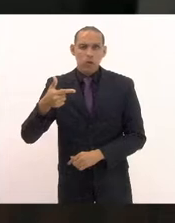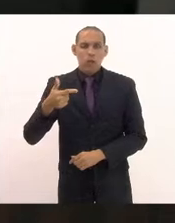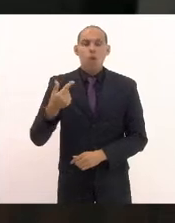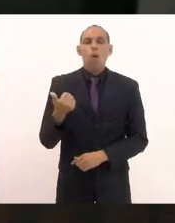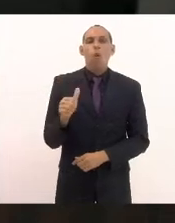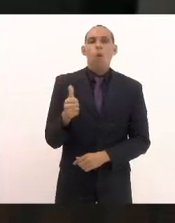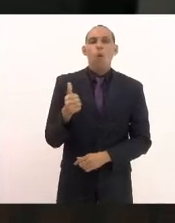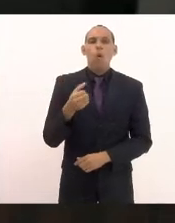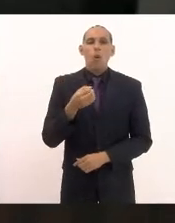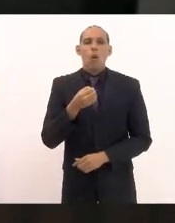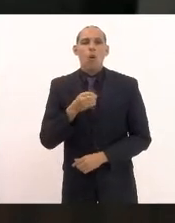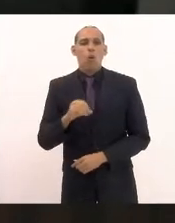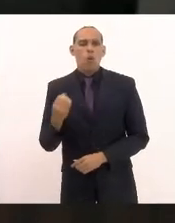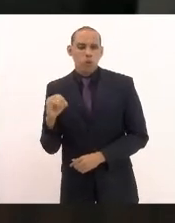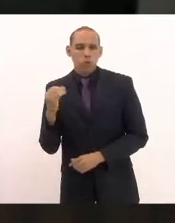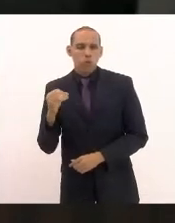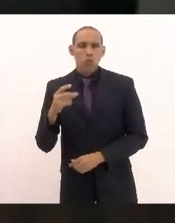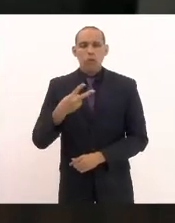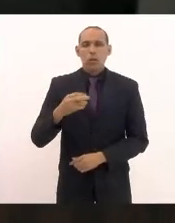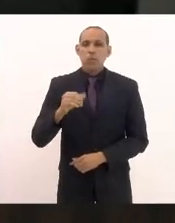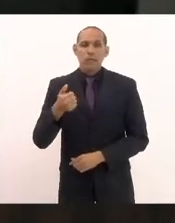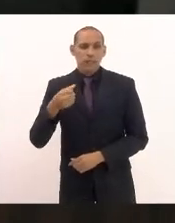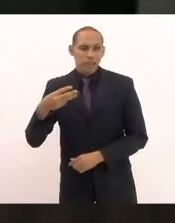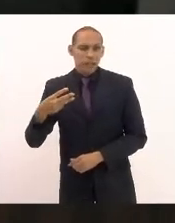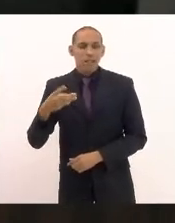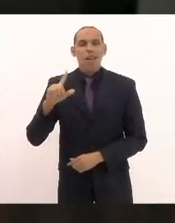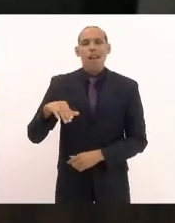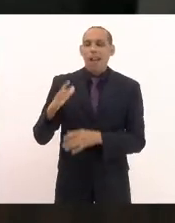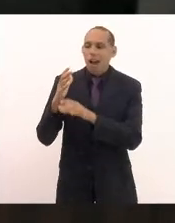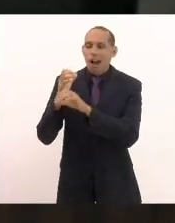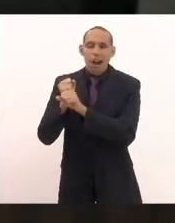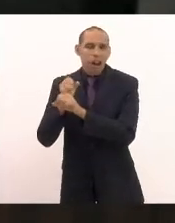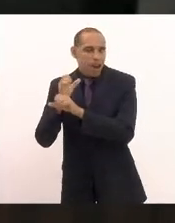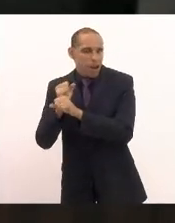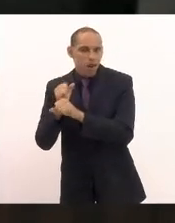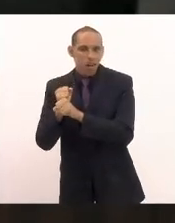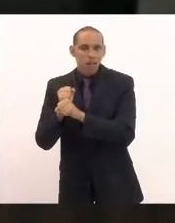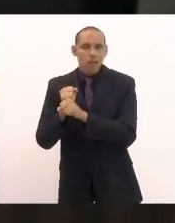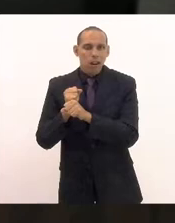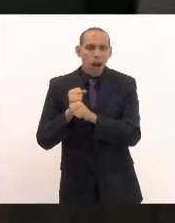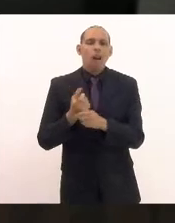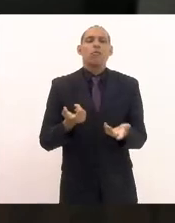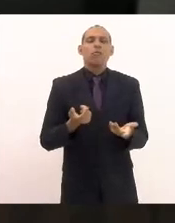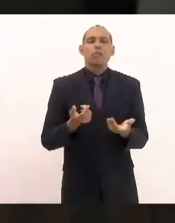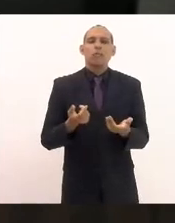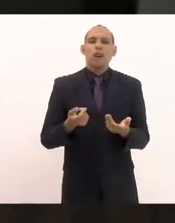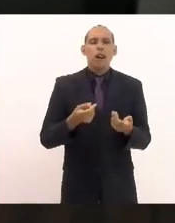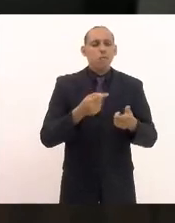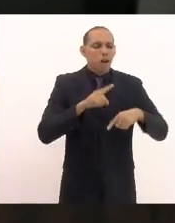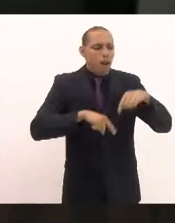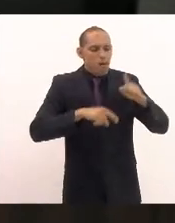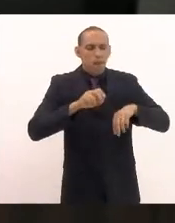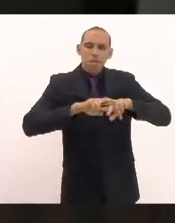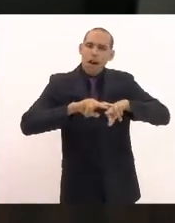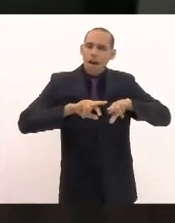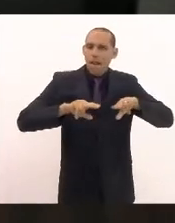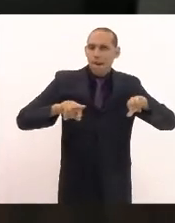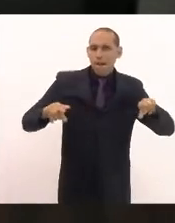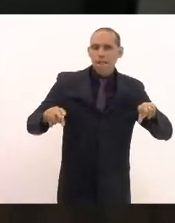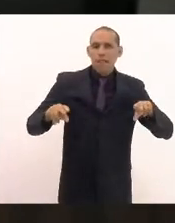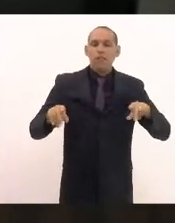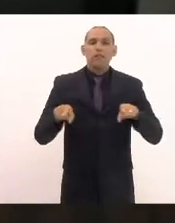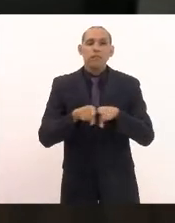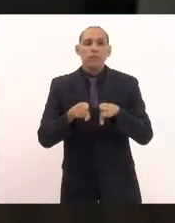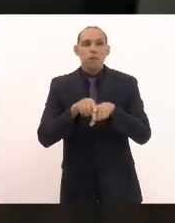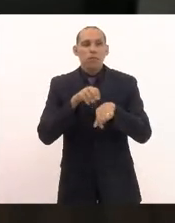de outubro de 2013, e concede redução da base de cálculo do imposto sobre circulação de mercadorias e prestação de serviço de